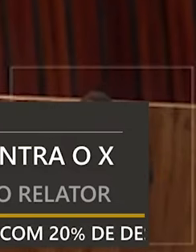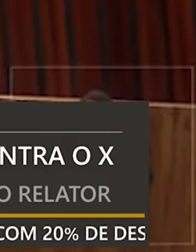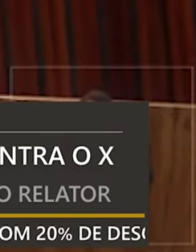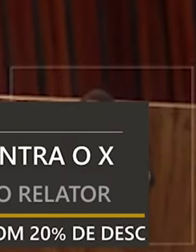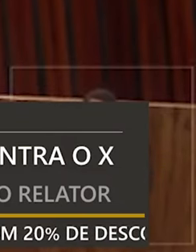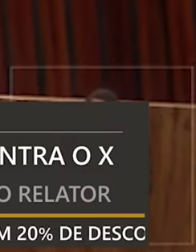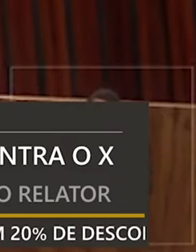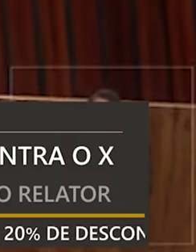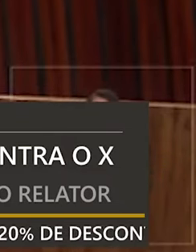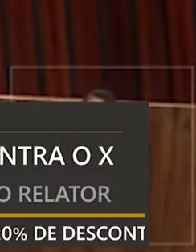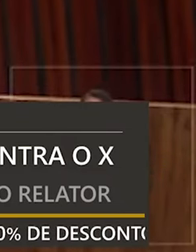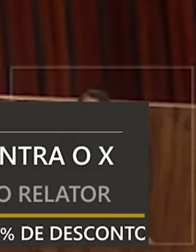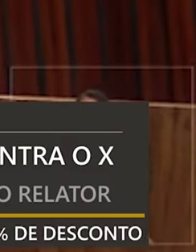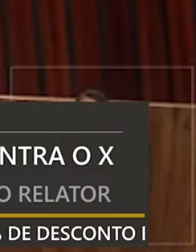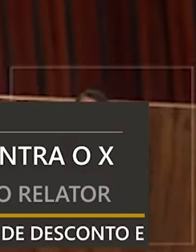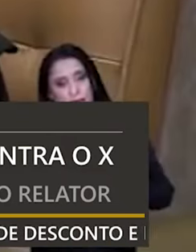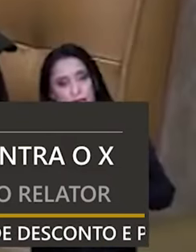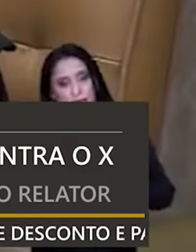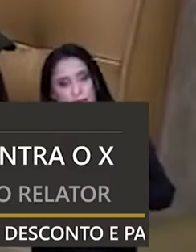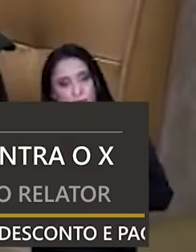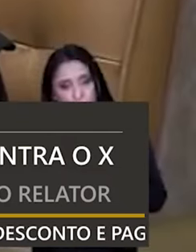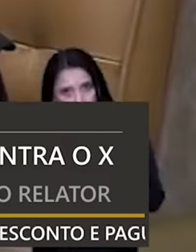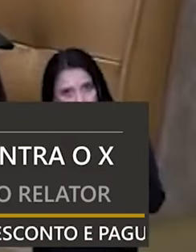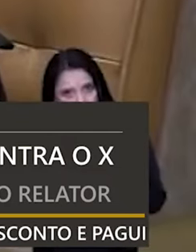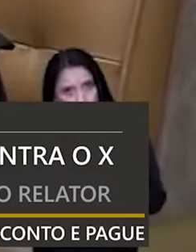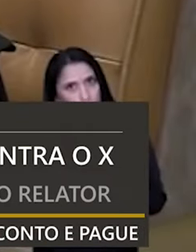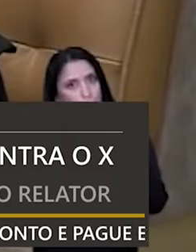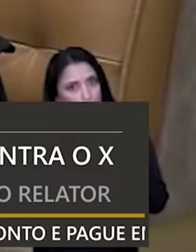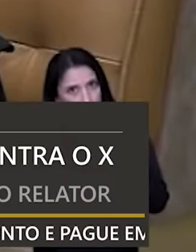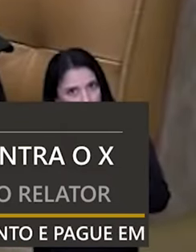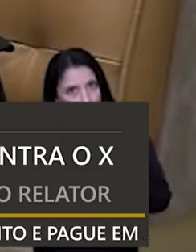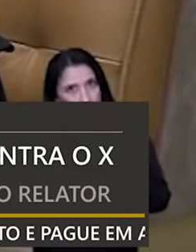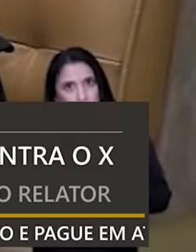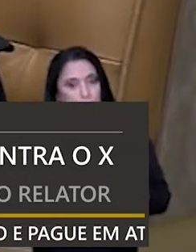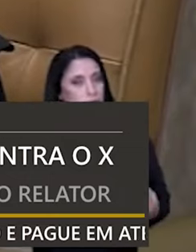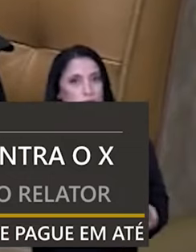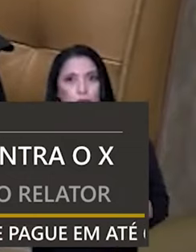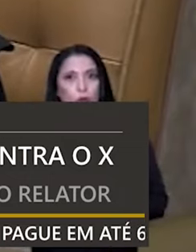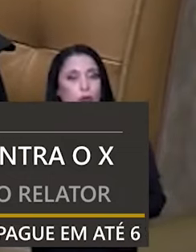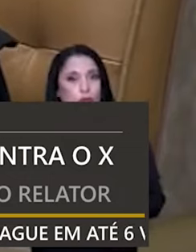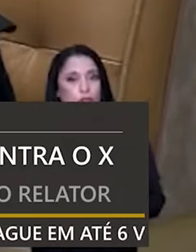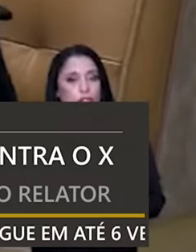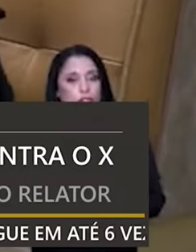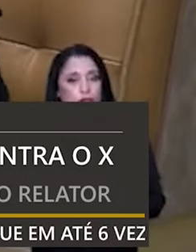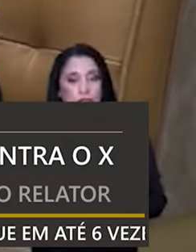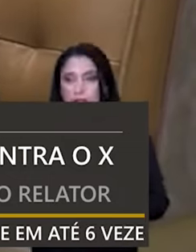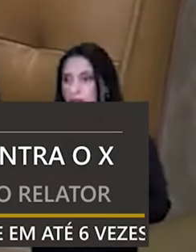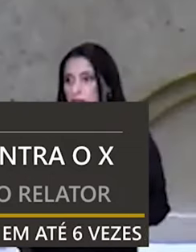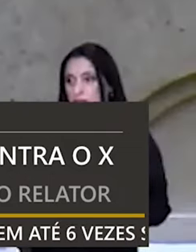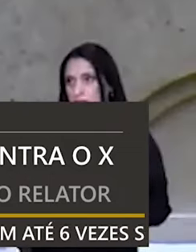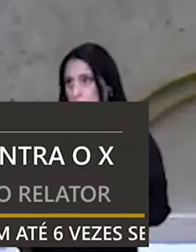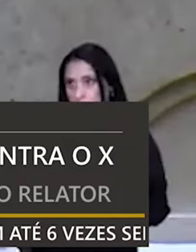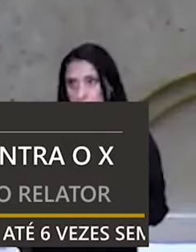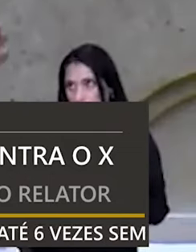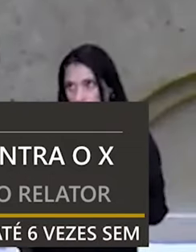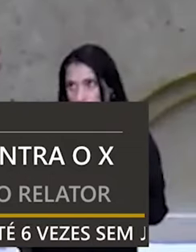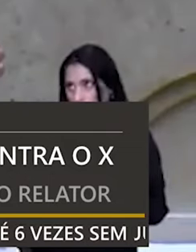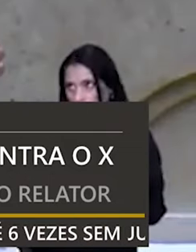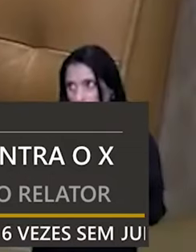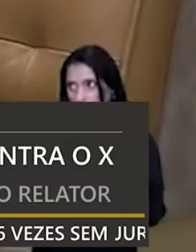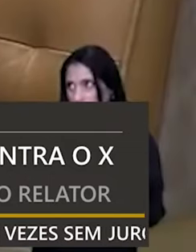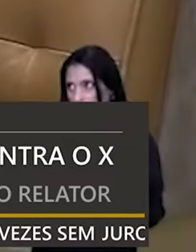medo depois nos deparamos com a ação penal 470 o mensalão e descobrimos que o C ismo tinha vencido aquela